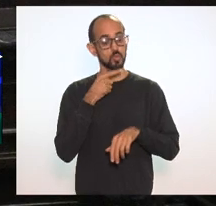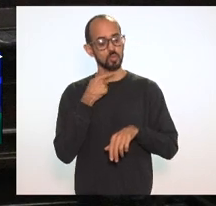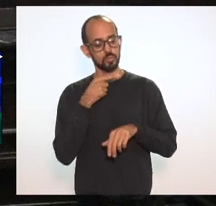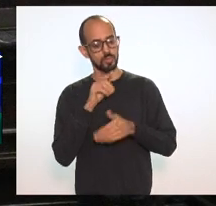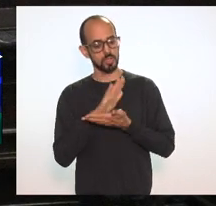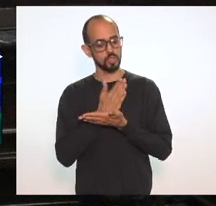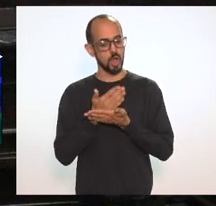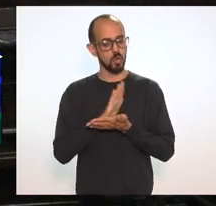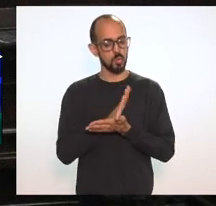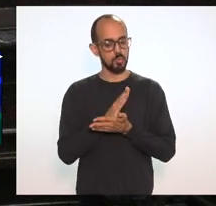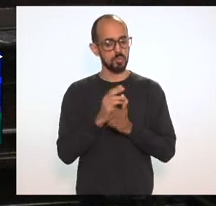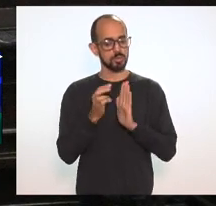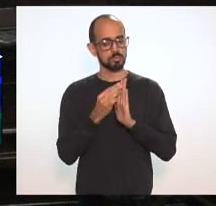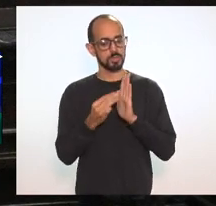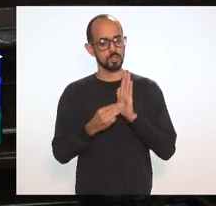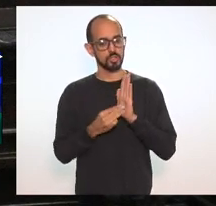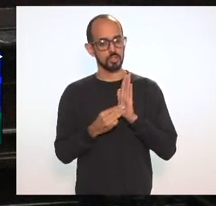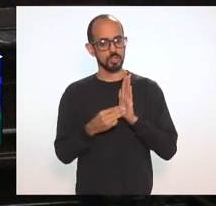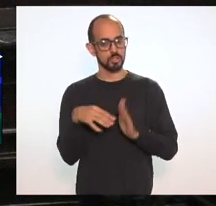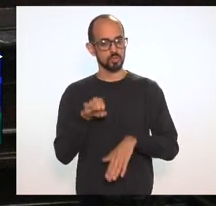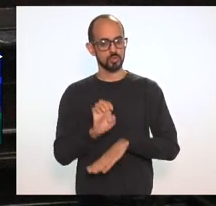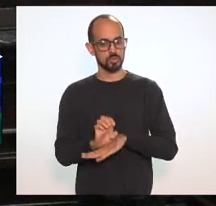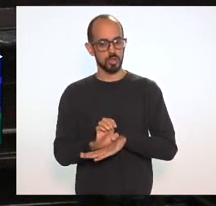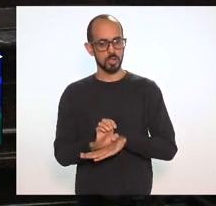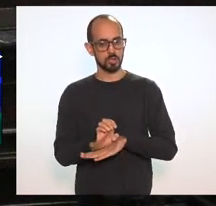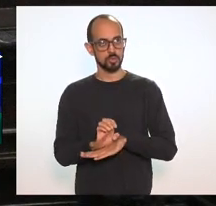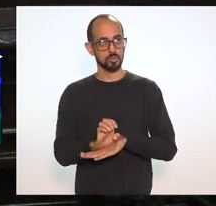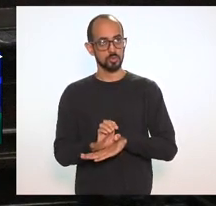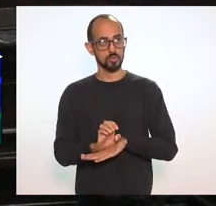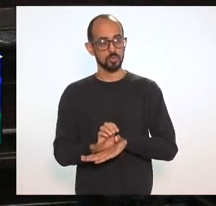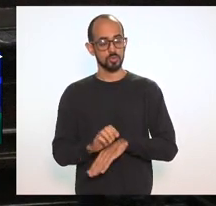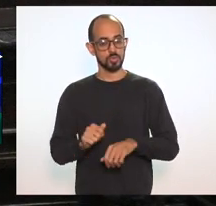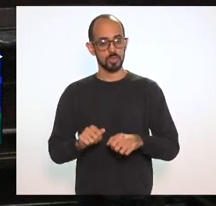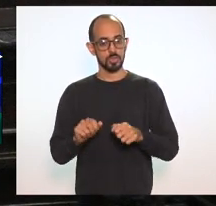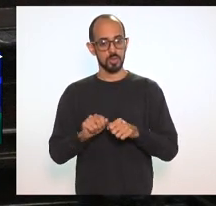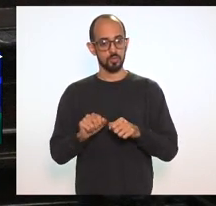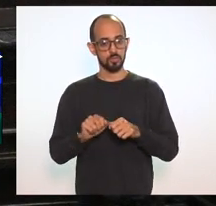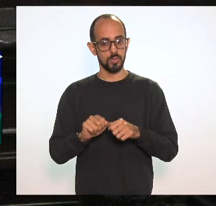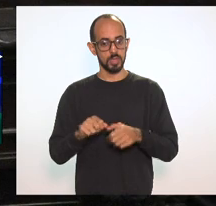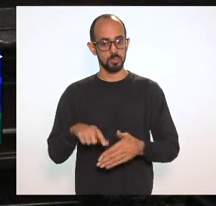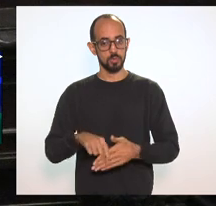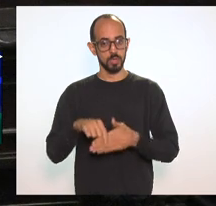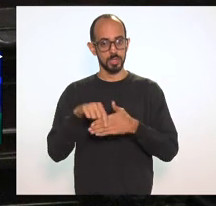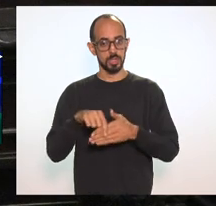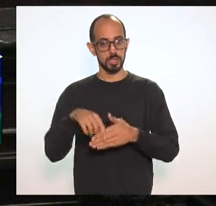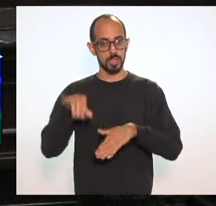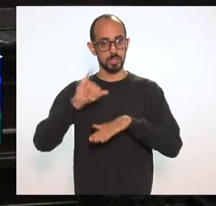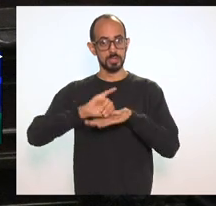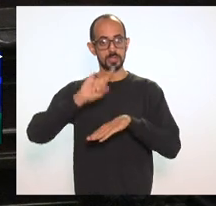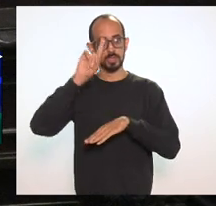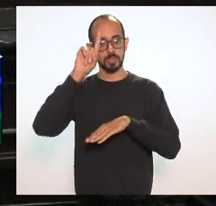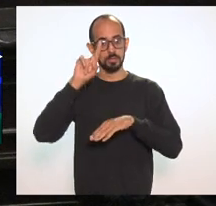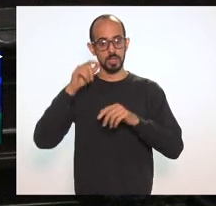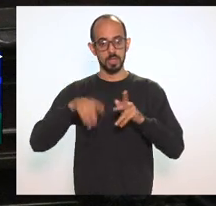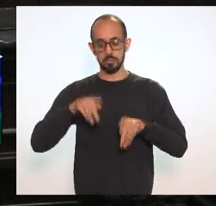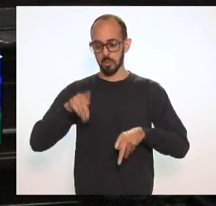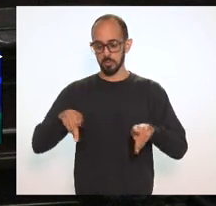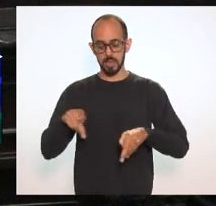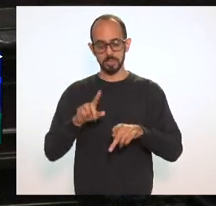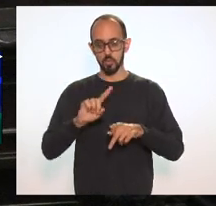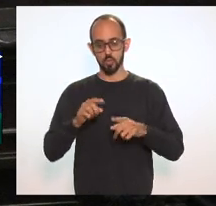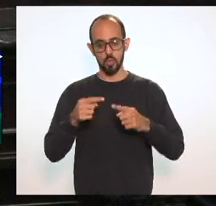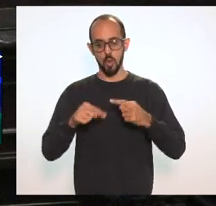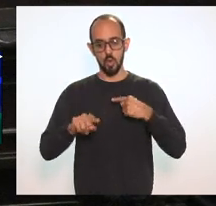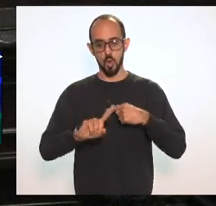de alguma medida estatal sendo decretada de cima para baixo eu senti a população Concorde com